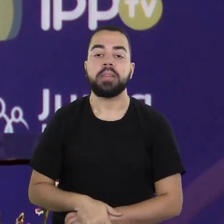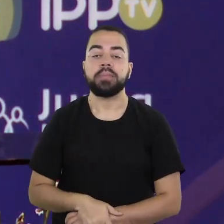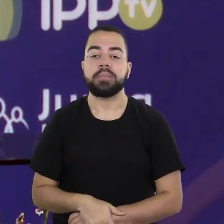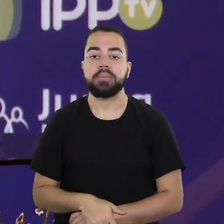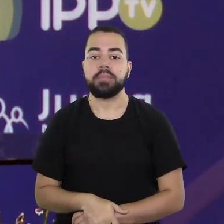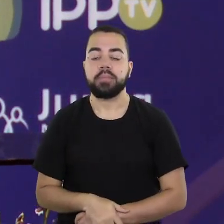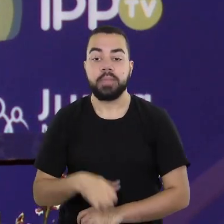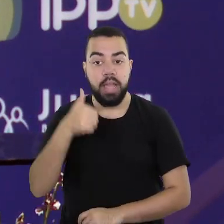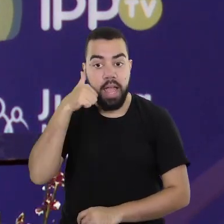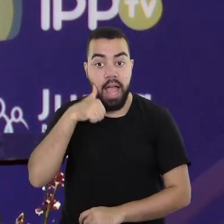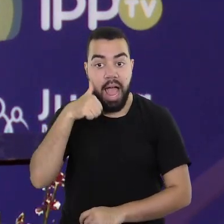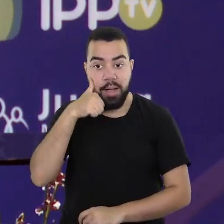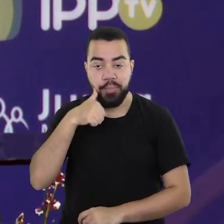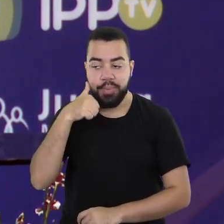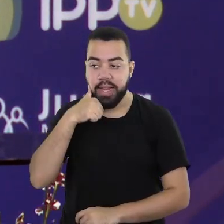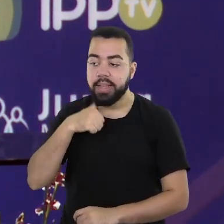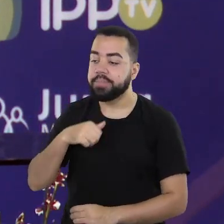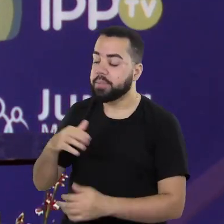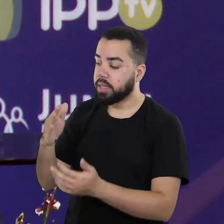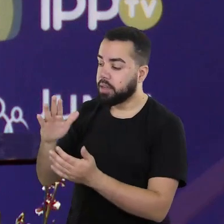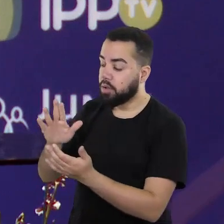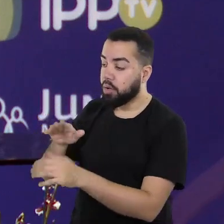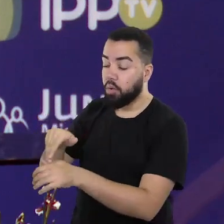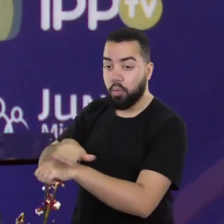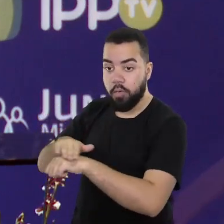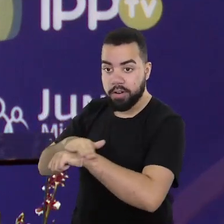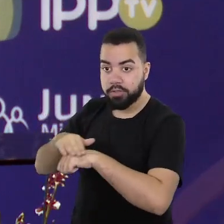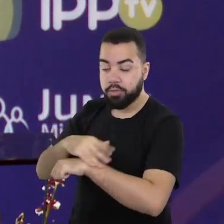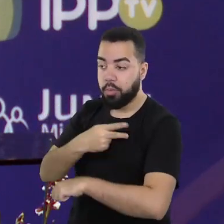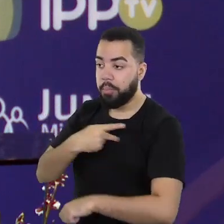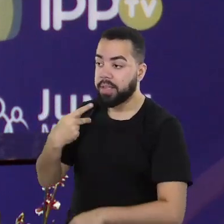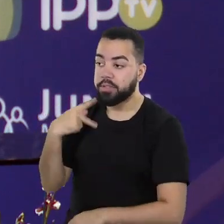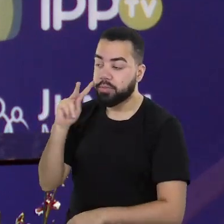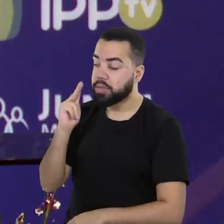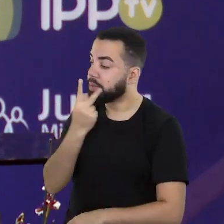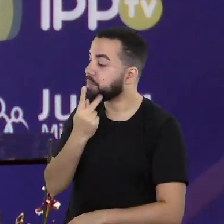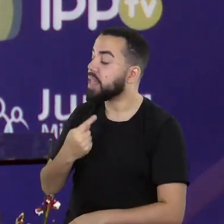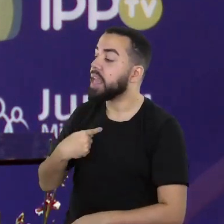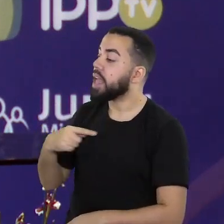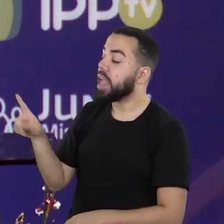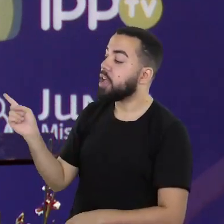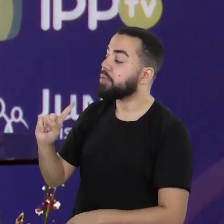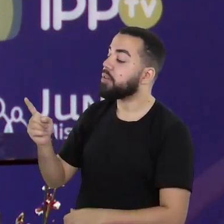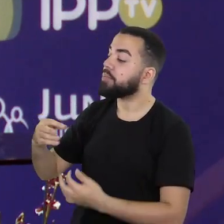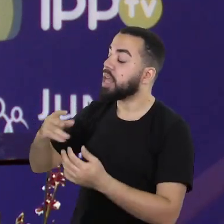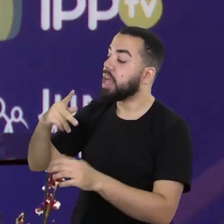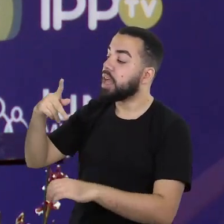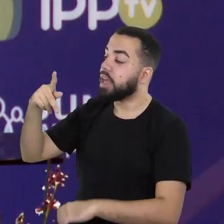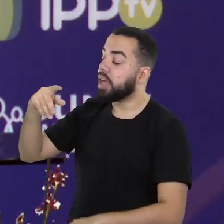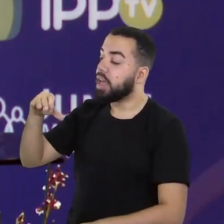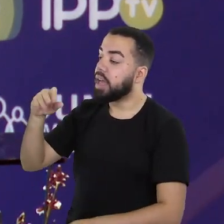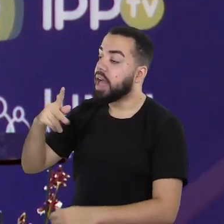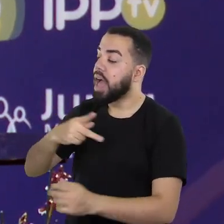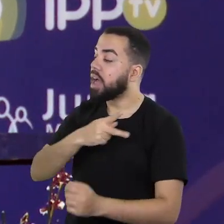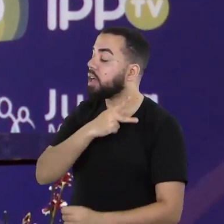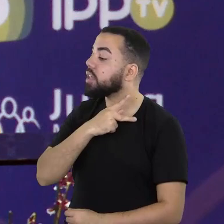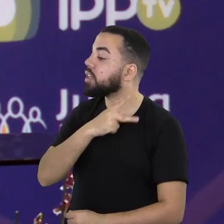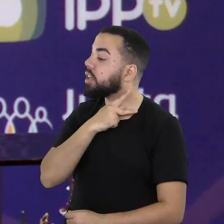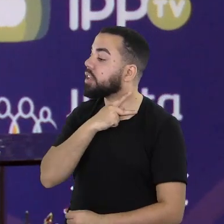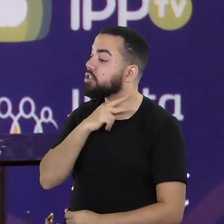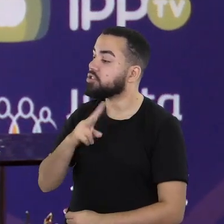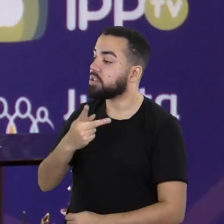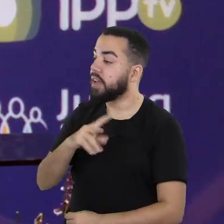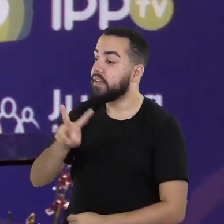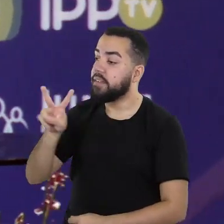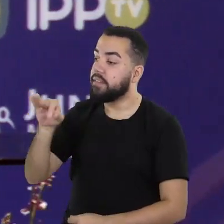hoje não sou mais membro da igreja de Vitória. Quero a minha transferência para a igreja aqui no bairro, a igreja é muito longe, eu tenho muitas dificuldades para